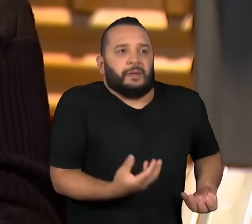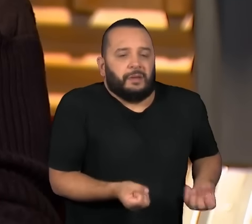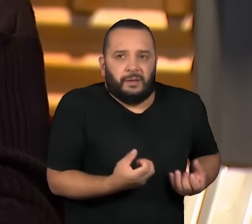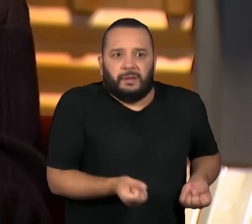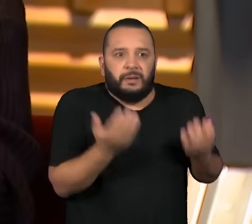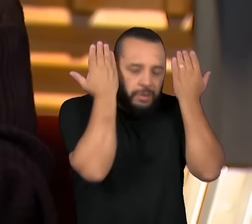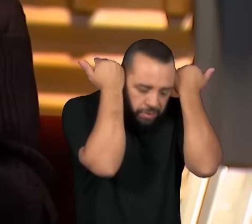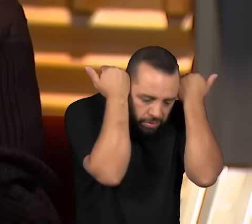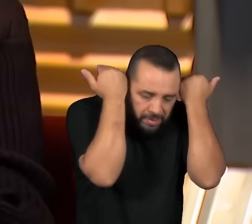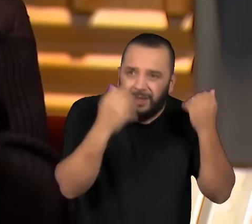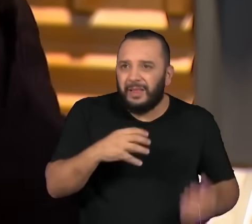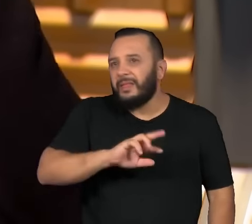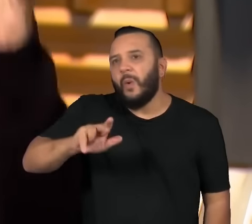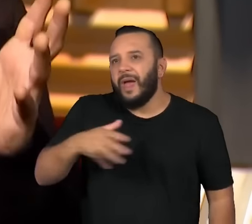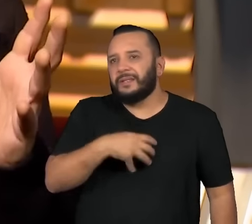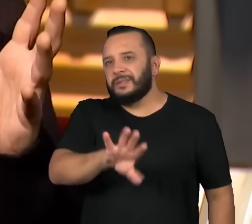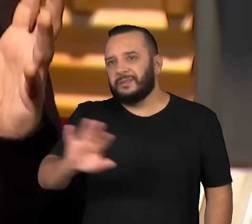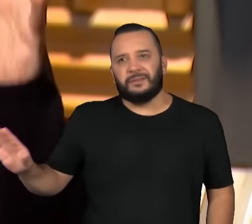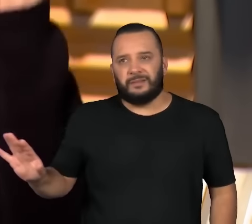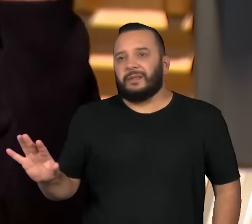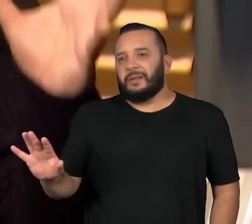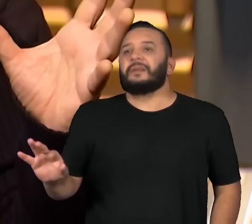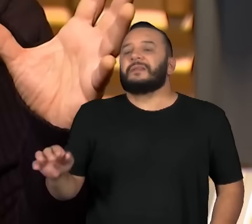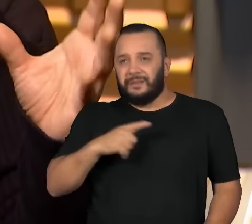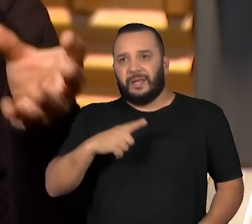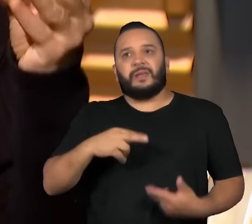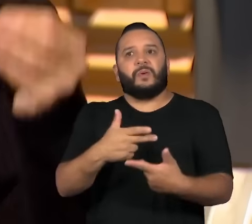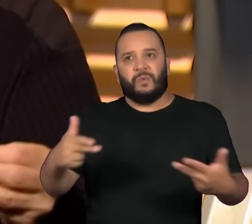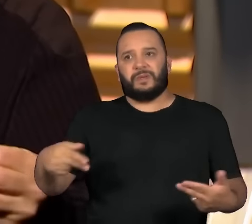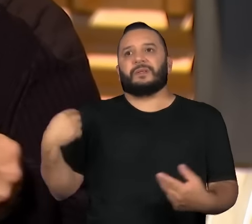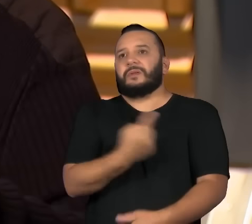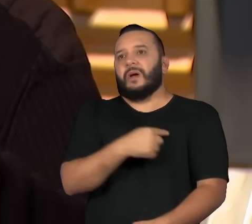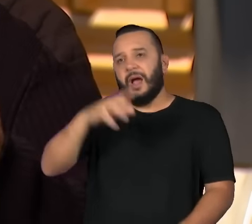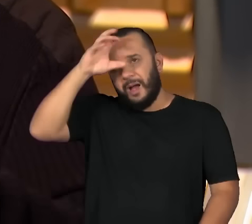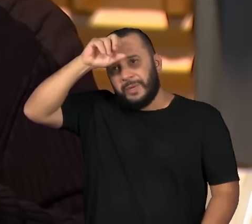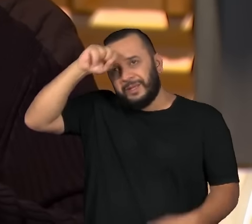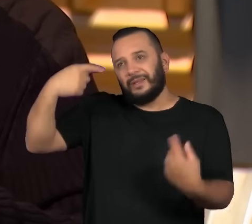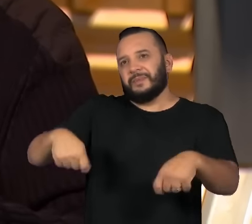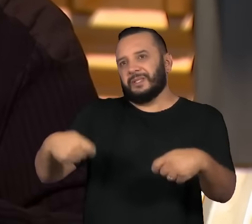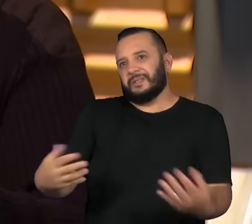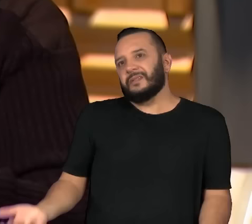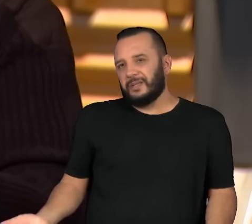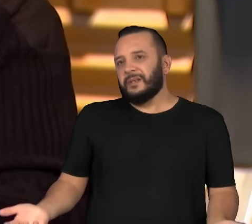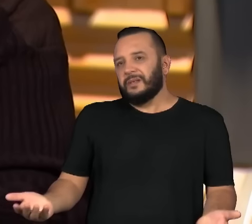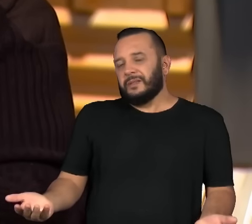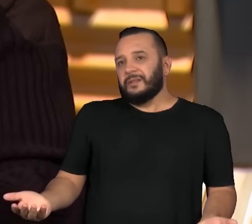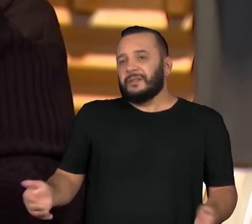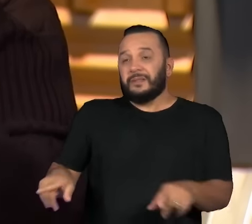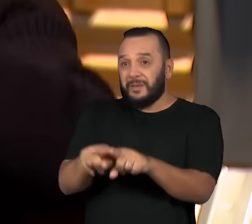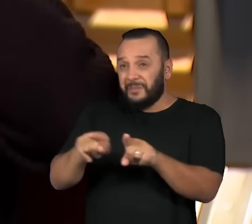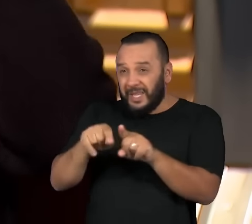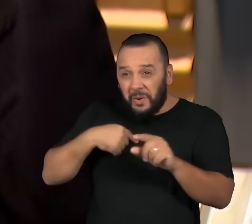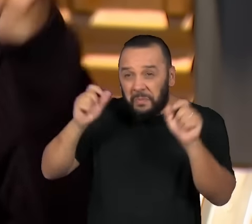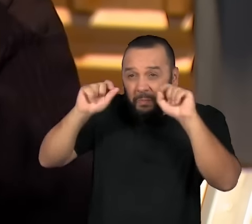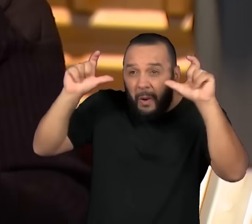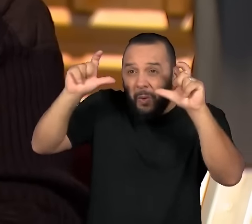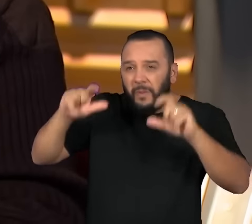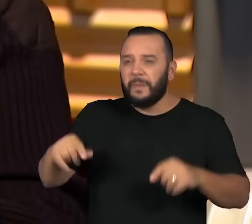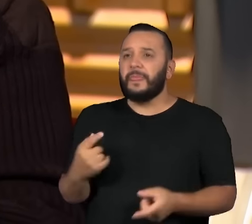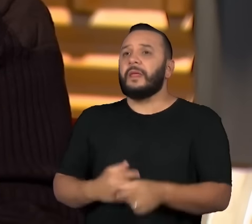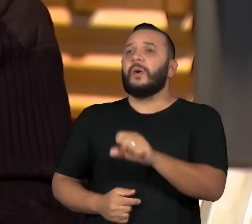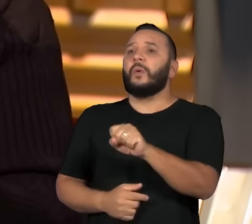assim. Tem muita coisa que a gente precisa aprender. Outra coisa que me deixou chocado é que, mais de